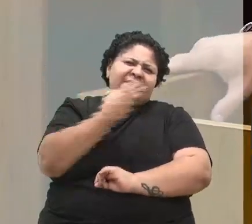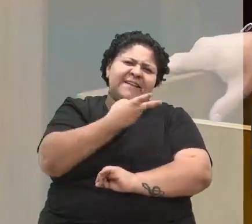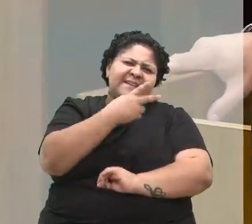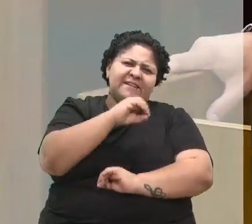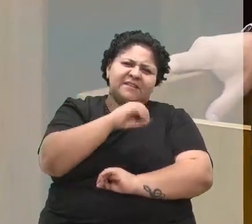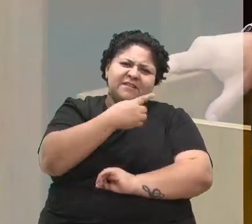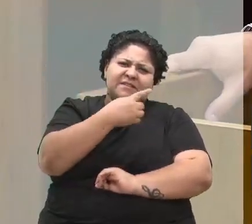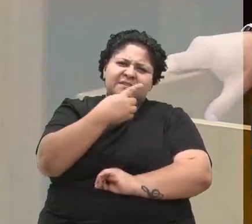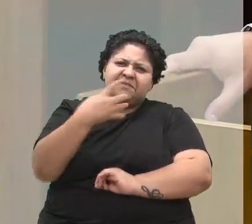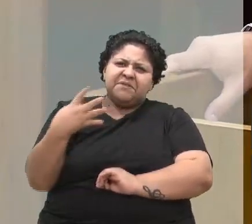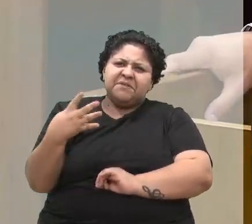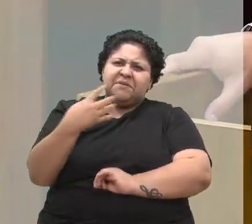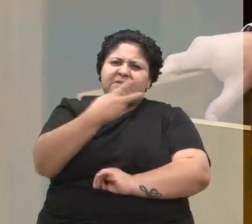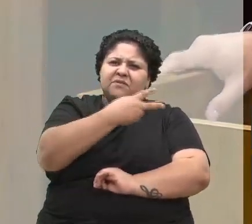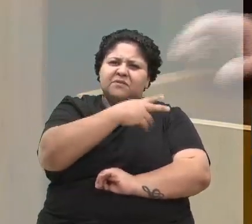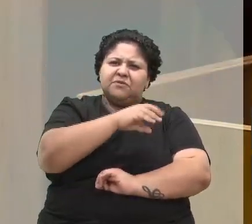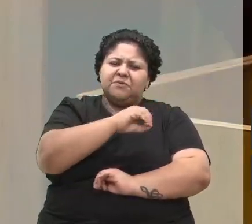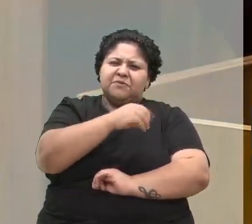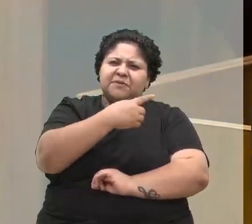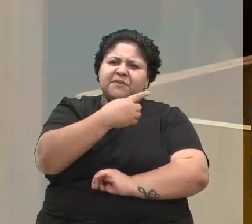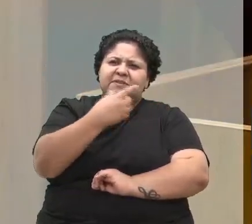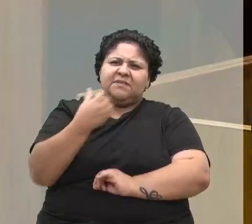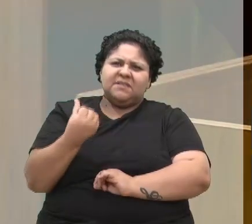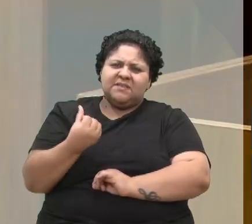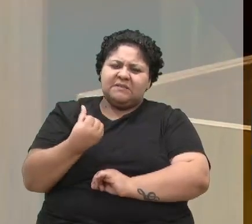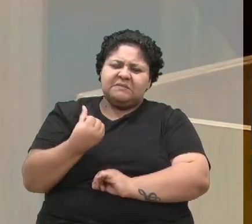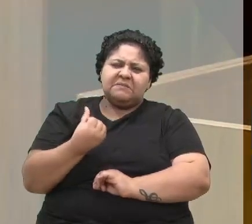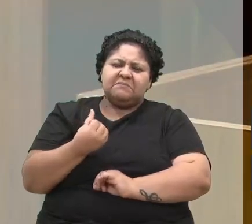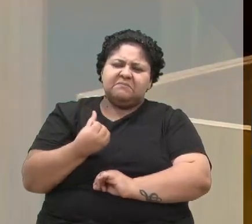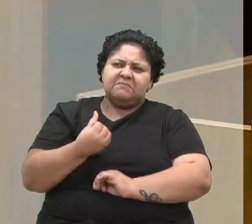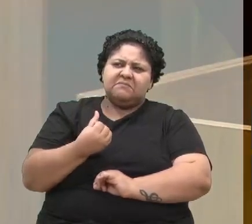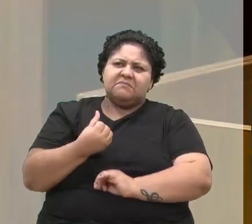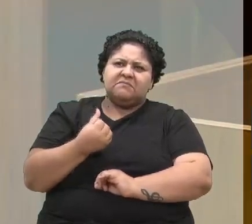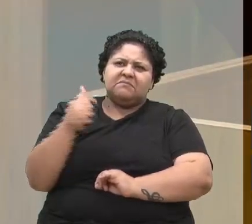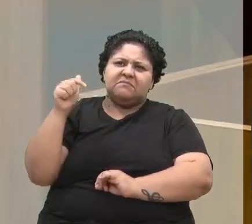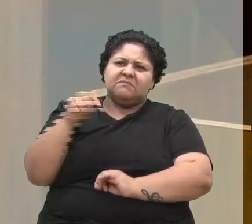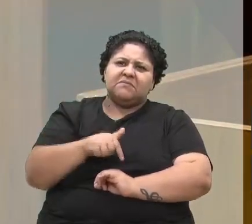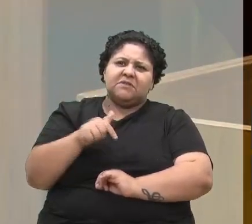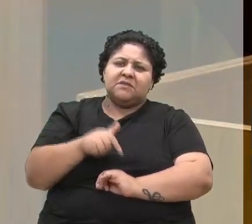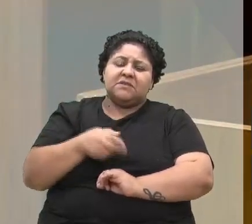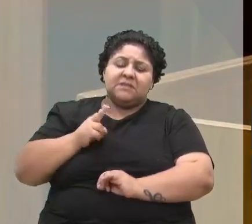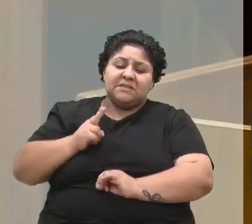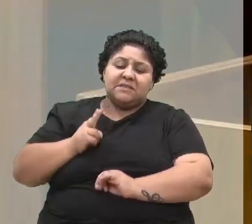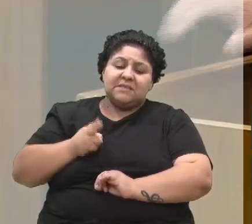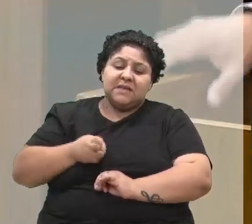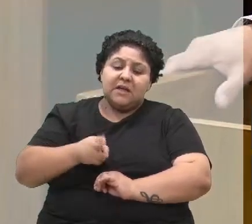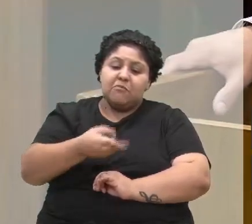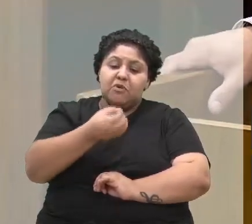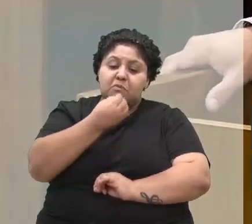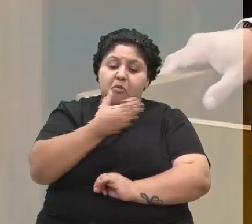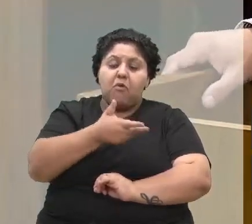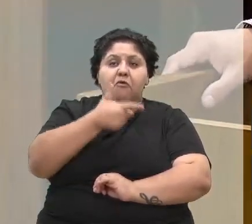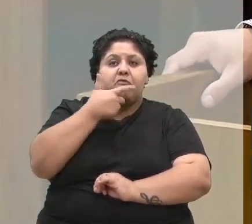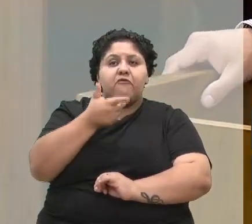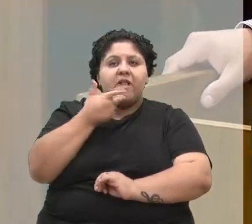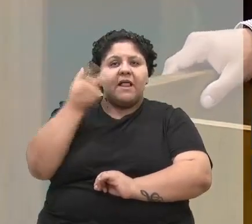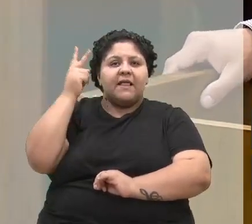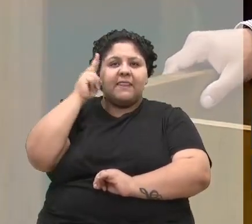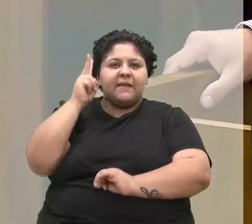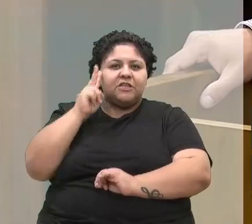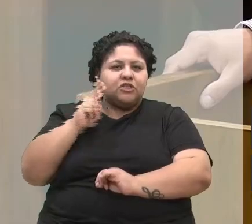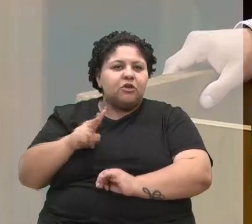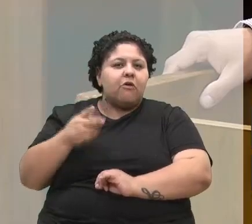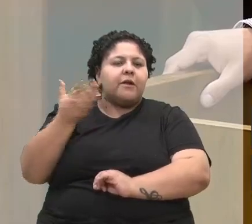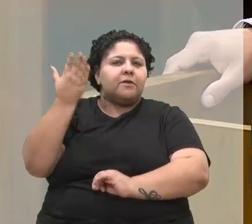2014, 2016, mas é sempre bom, claro, falar da história, do